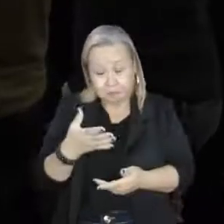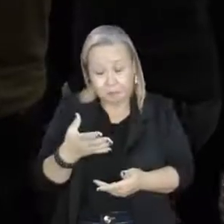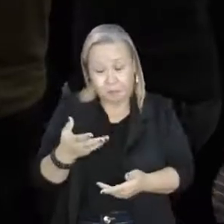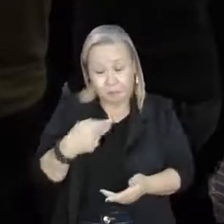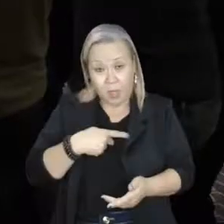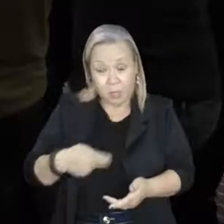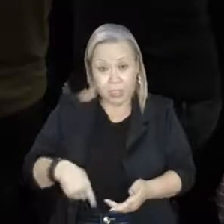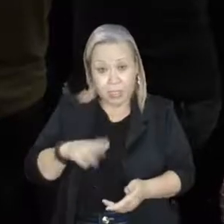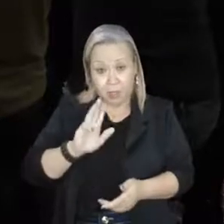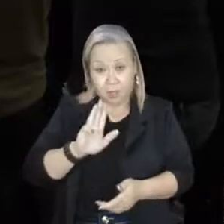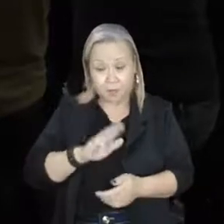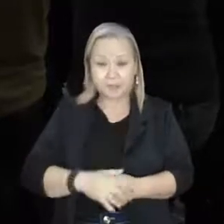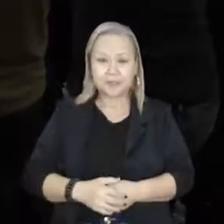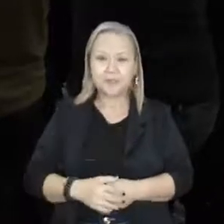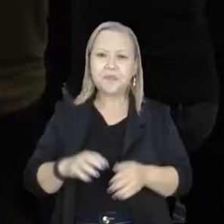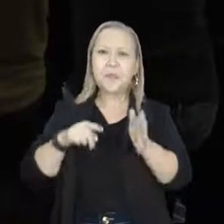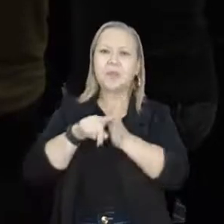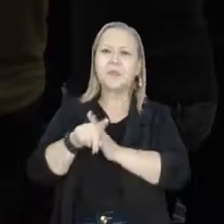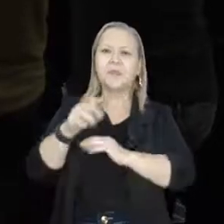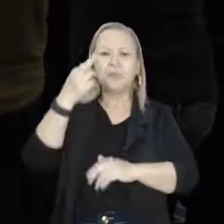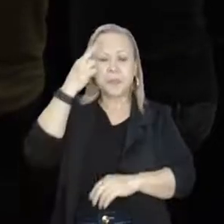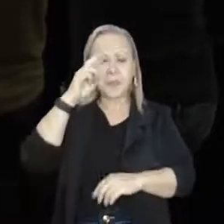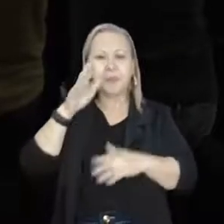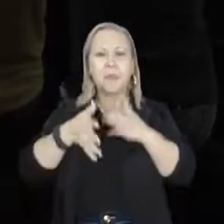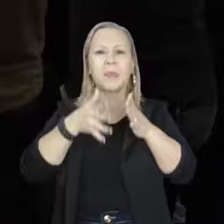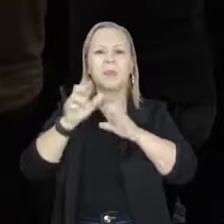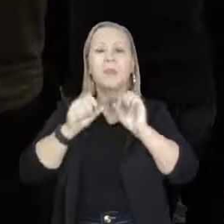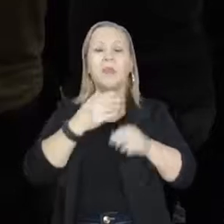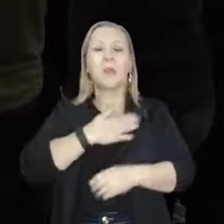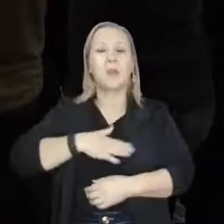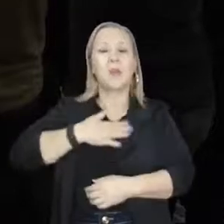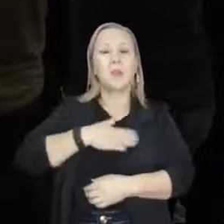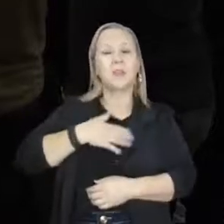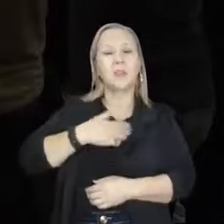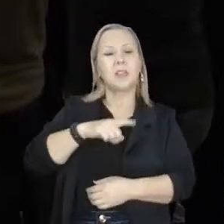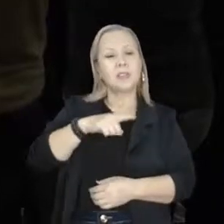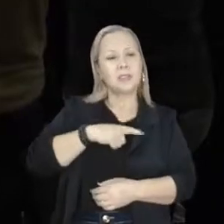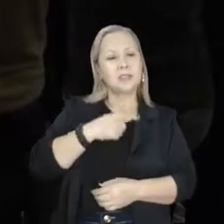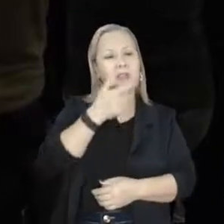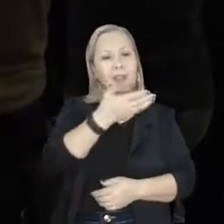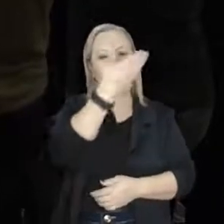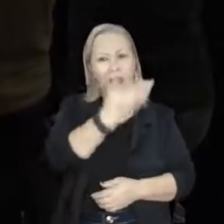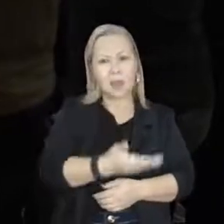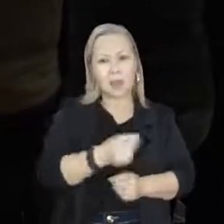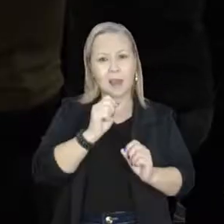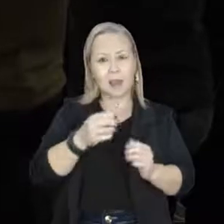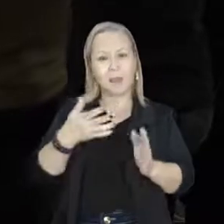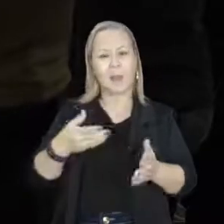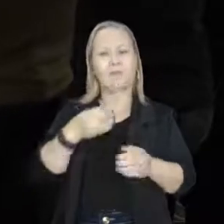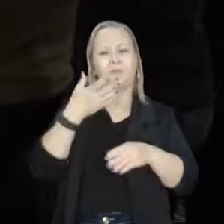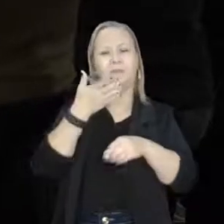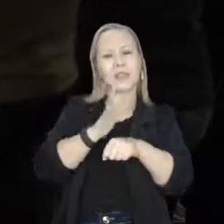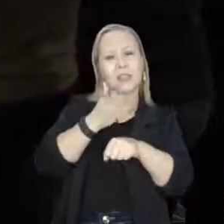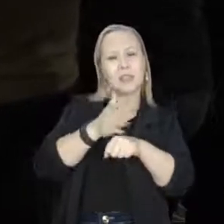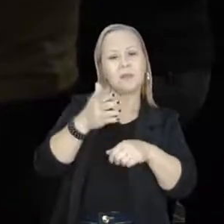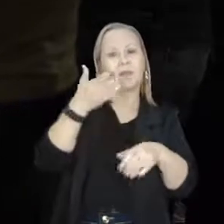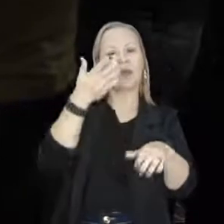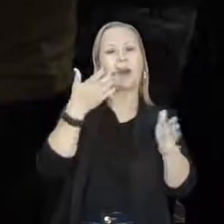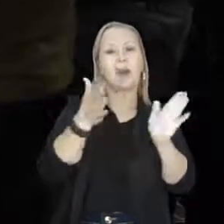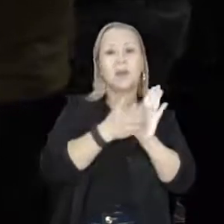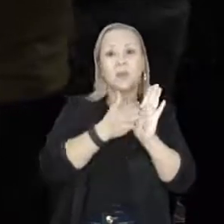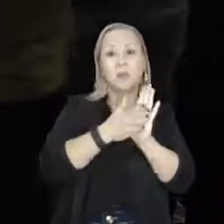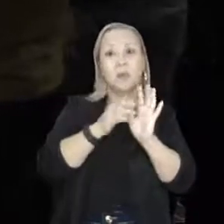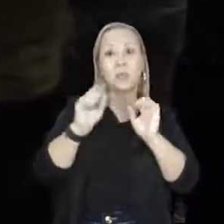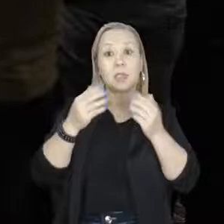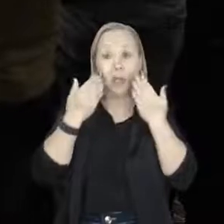perguntar, o senhor falou que gostaria de contar com ela para executar as propostas que ela mesma apresentou. Isso significa um